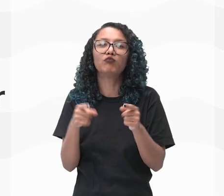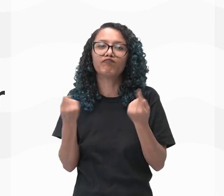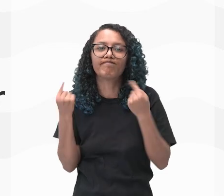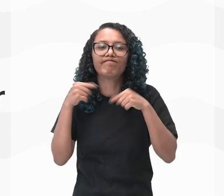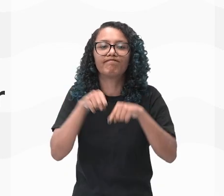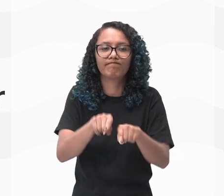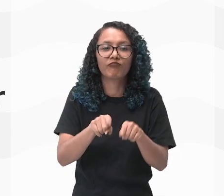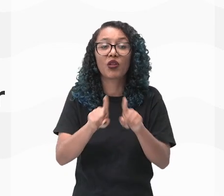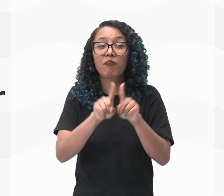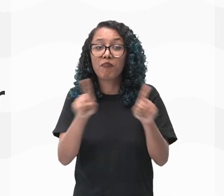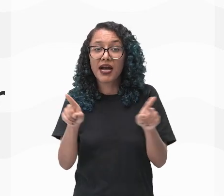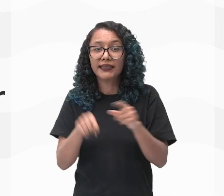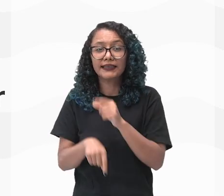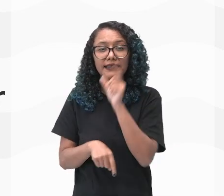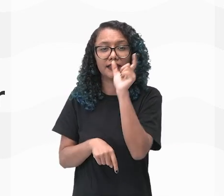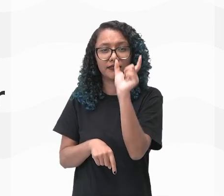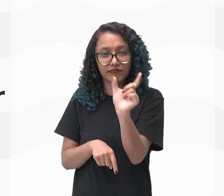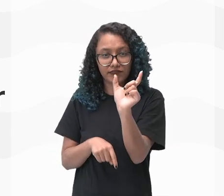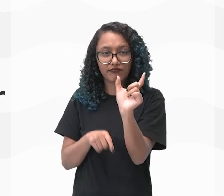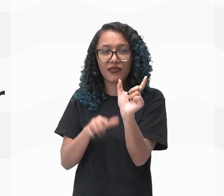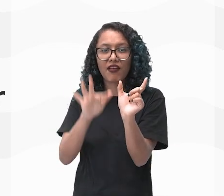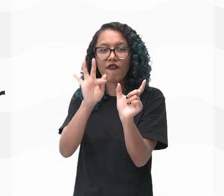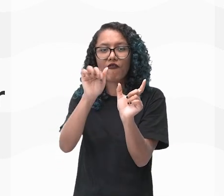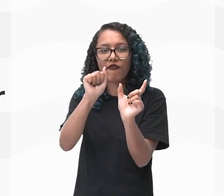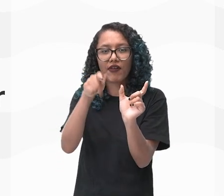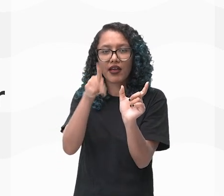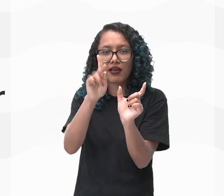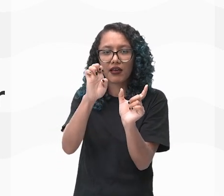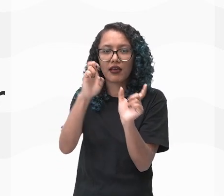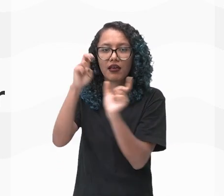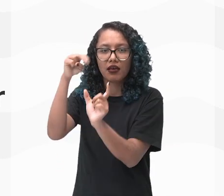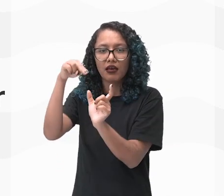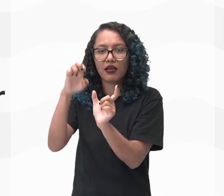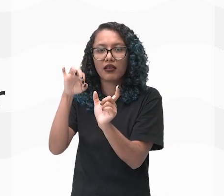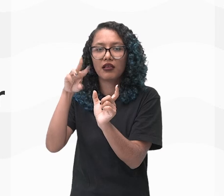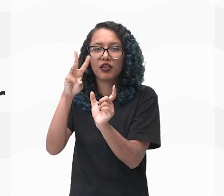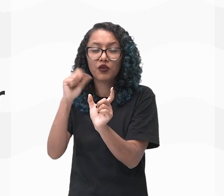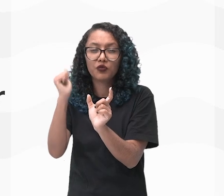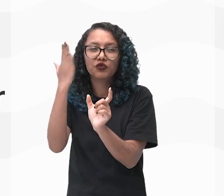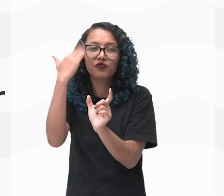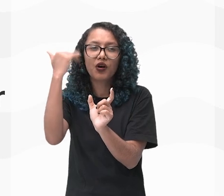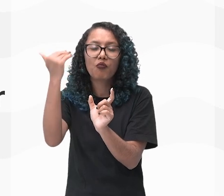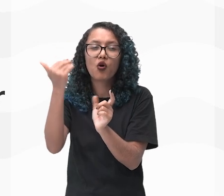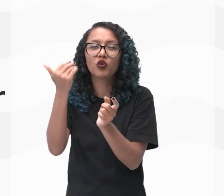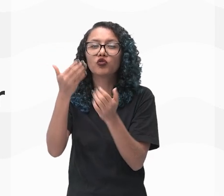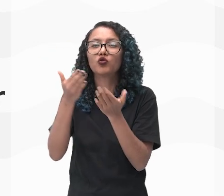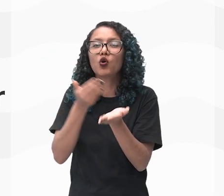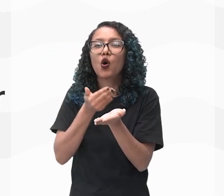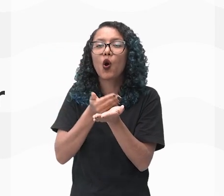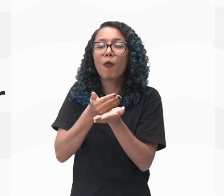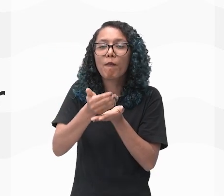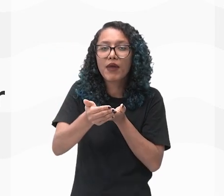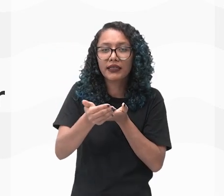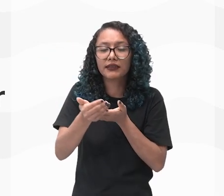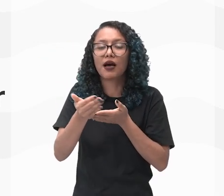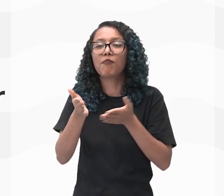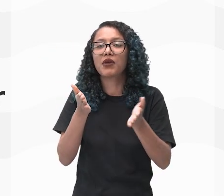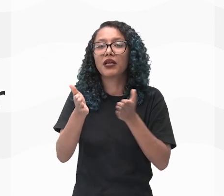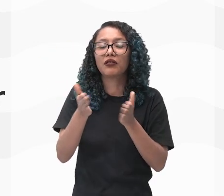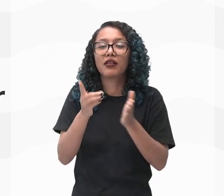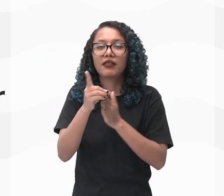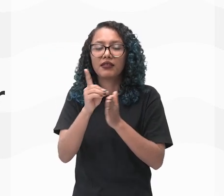das redes sociais e da internet. Então, a gente tem assim um breve histórico, só para a gente